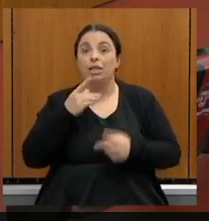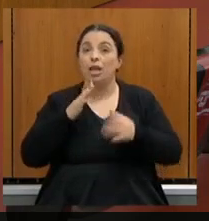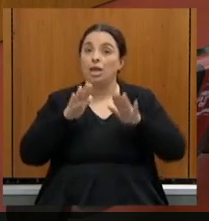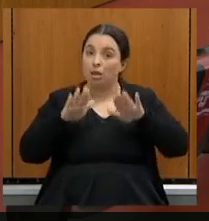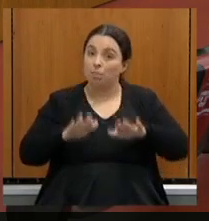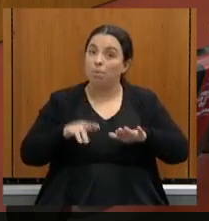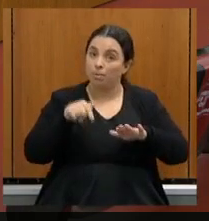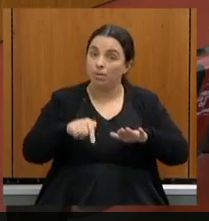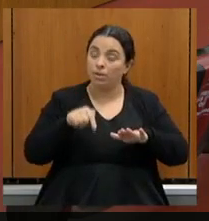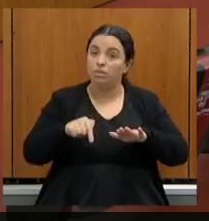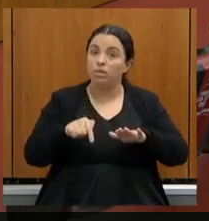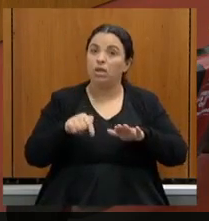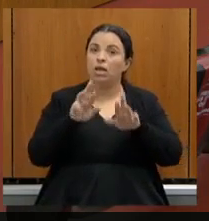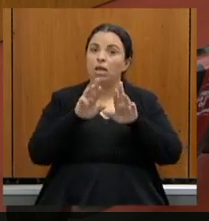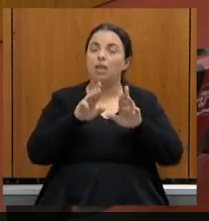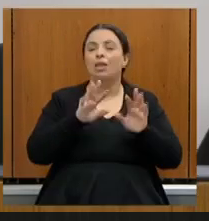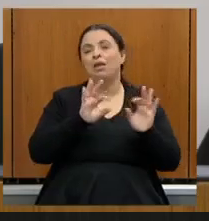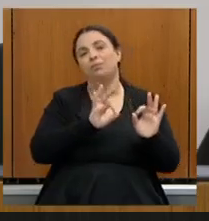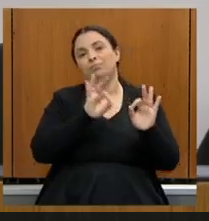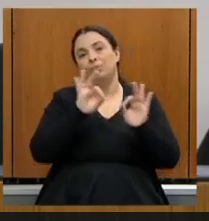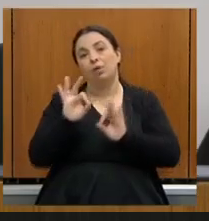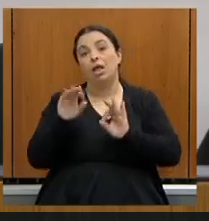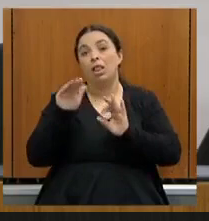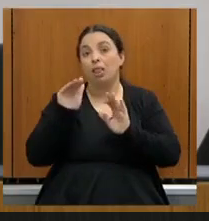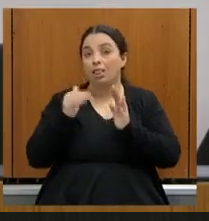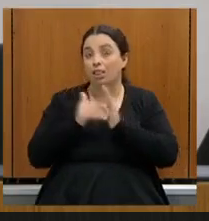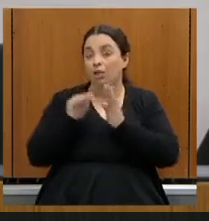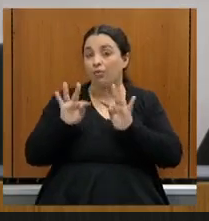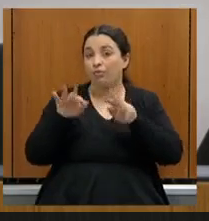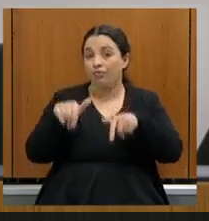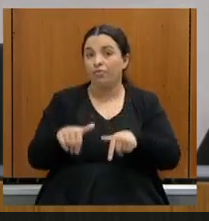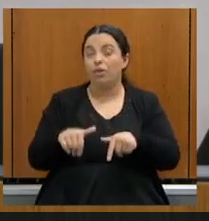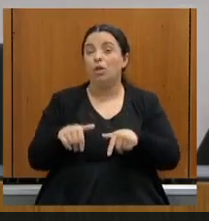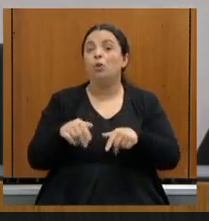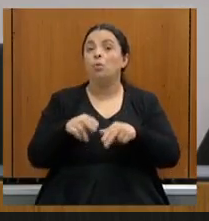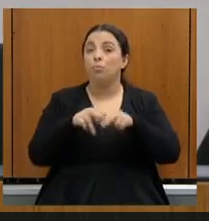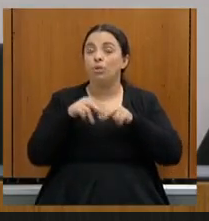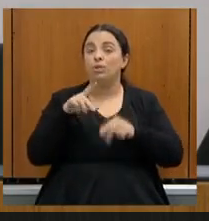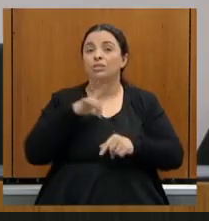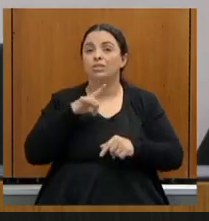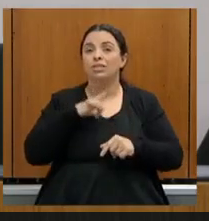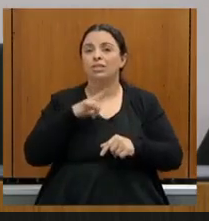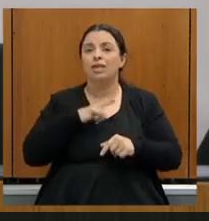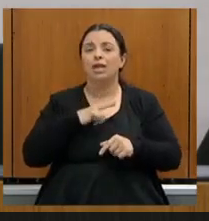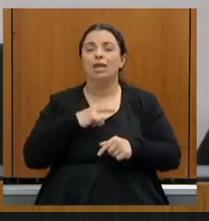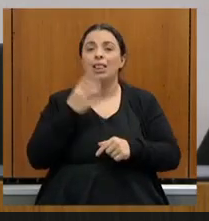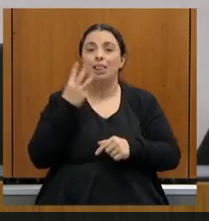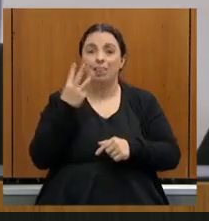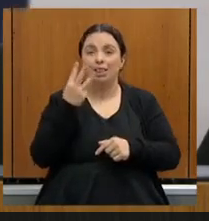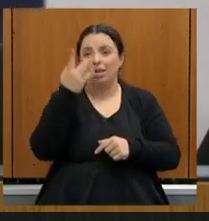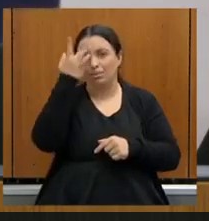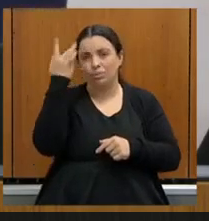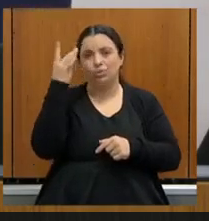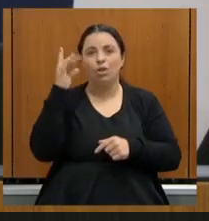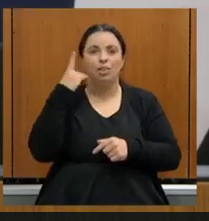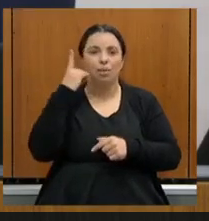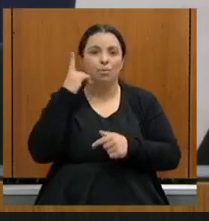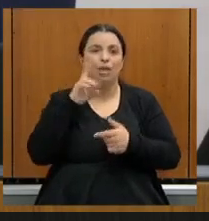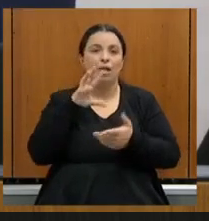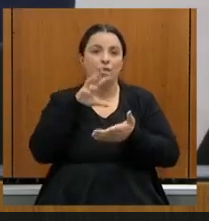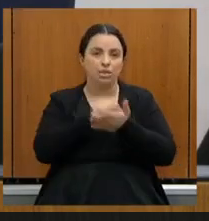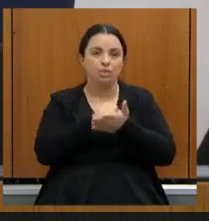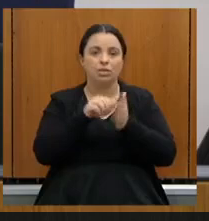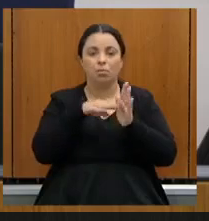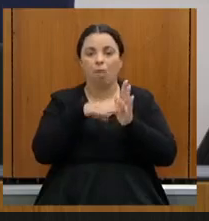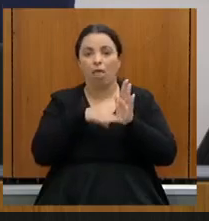conosco até o final dessa sessão, porque nós temos apenas mais três inscritos, então, acredito que rapidinho